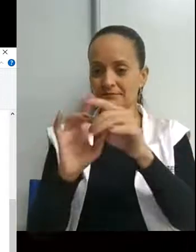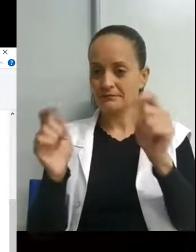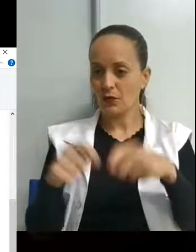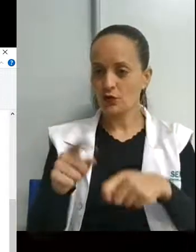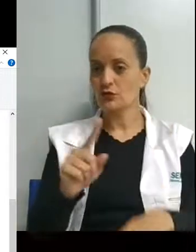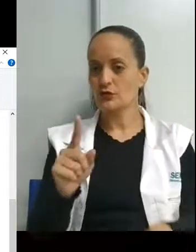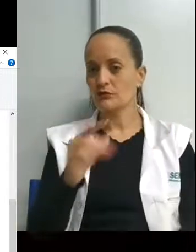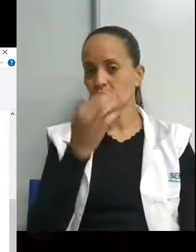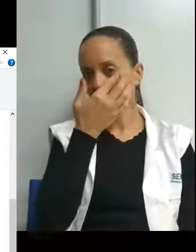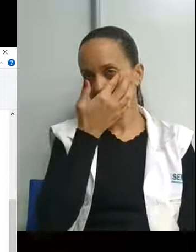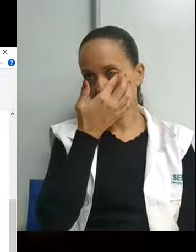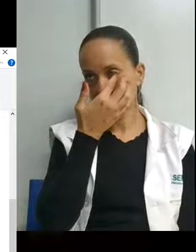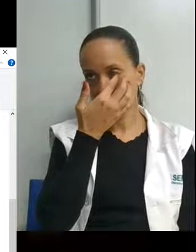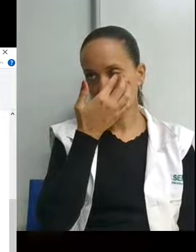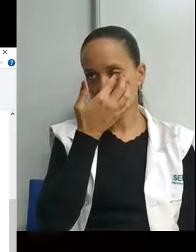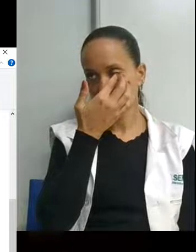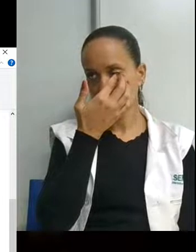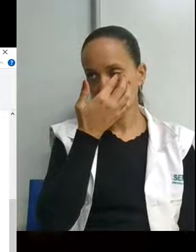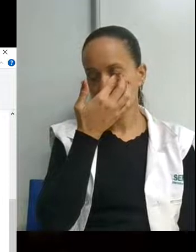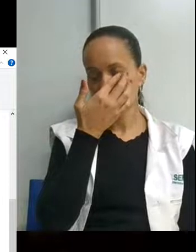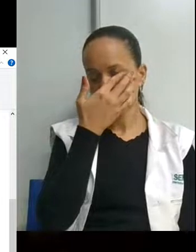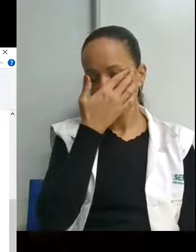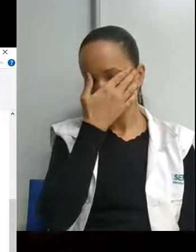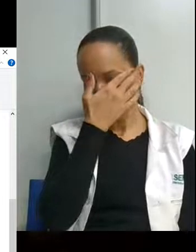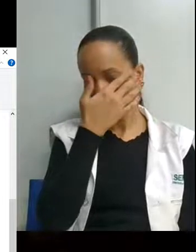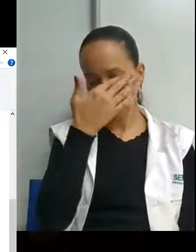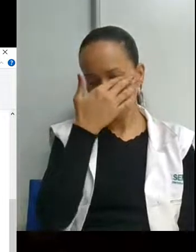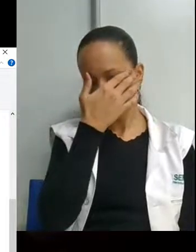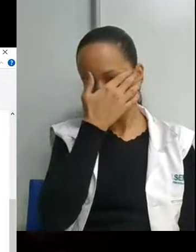já tem as luminárias da piscina. No caso, né,